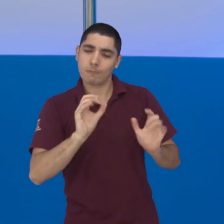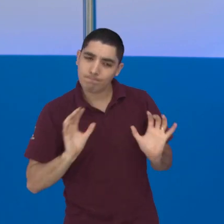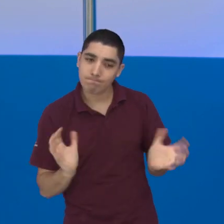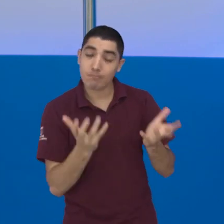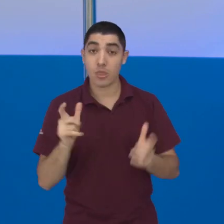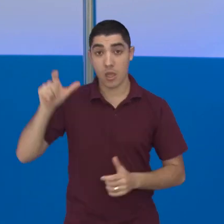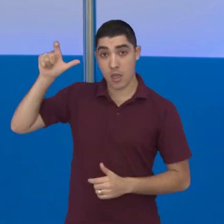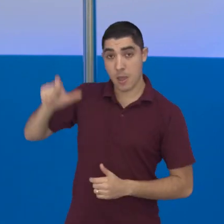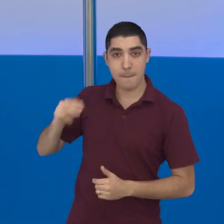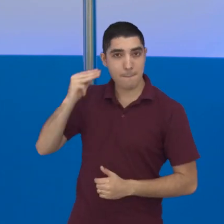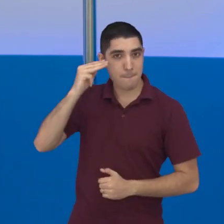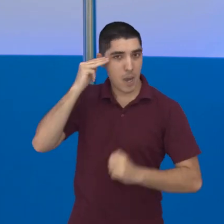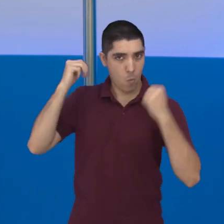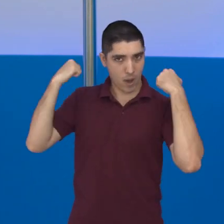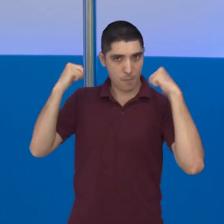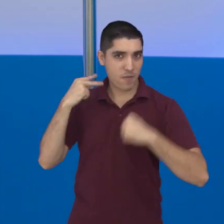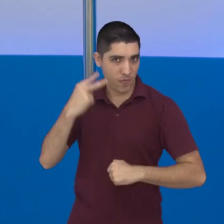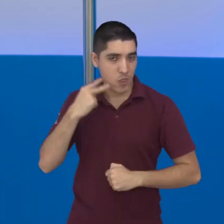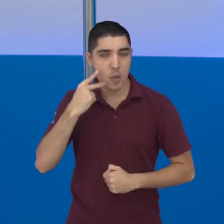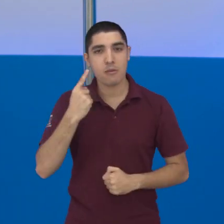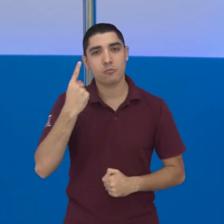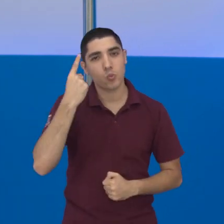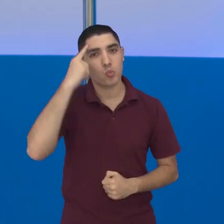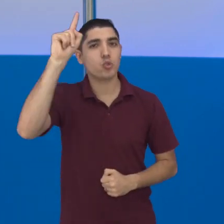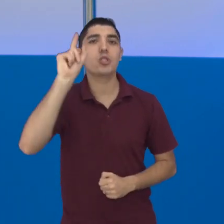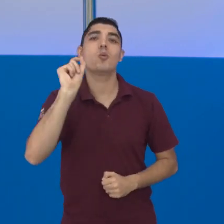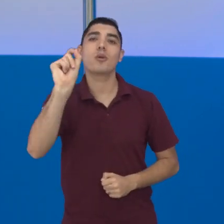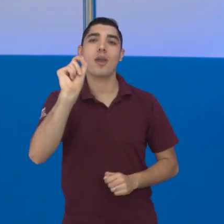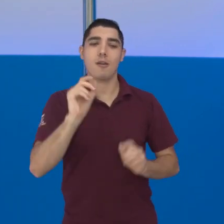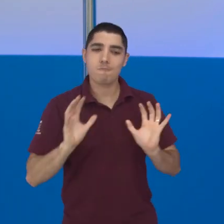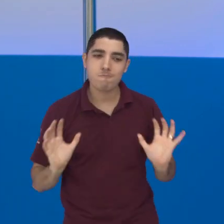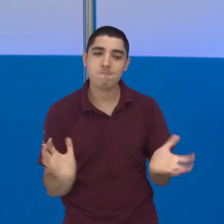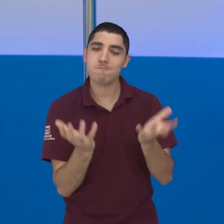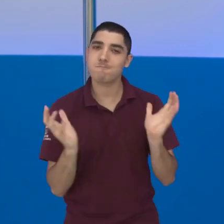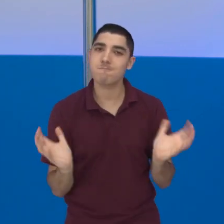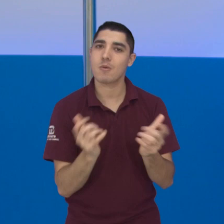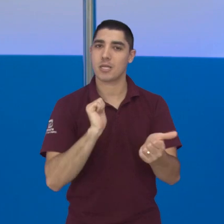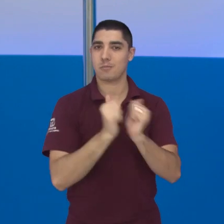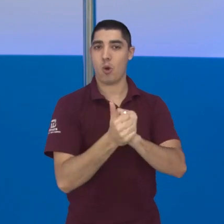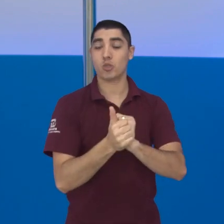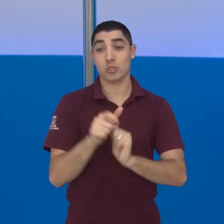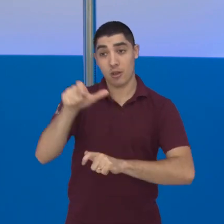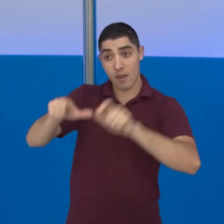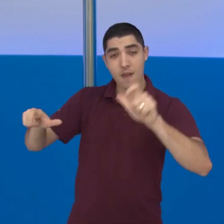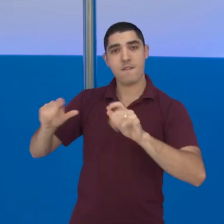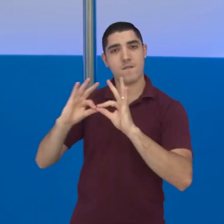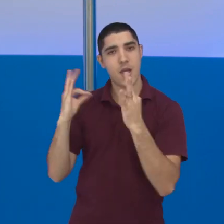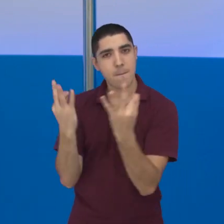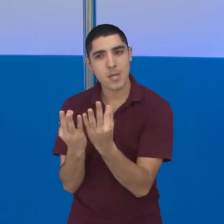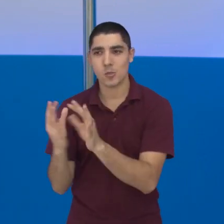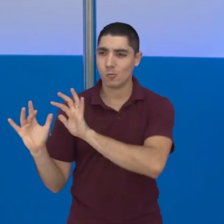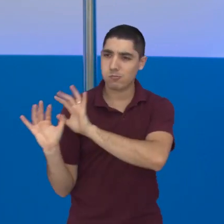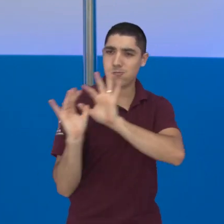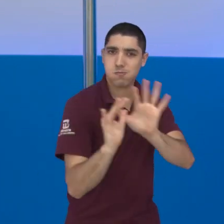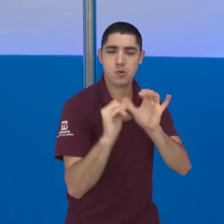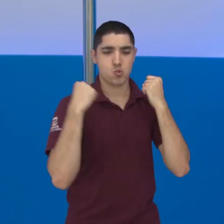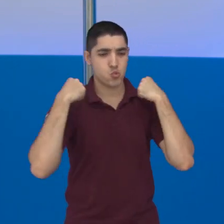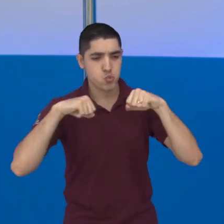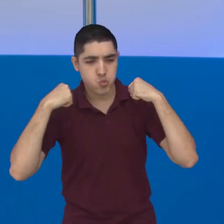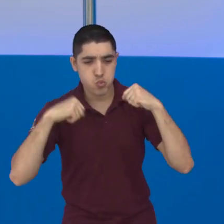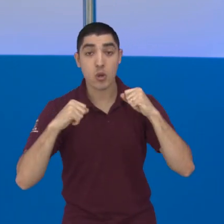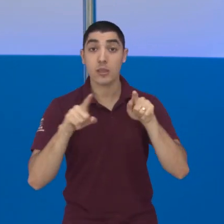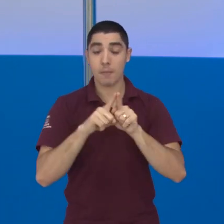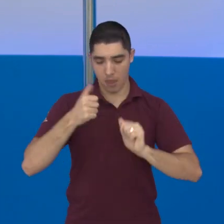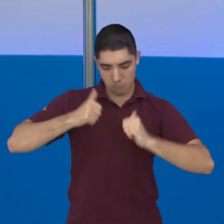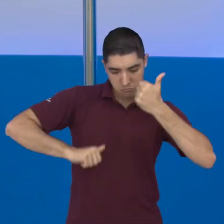Marcão da academia vai criar na cidade o fitness Day A ideia é reunir toda a família para praticar esporte ginástica E ainda ter